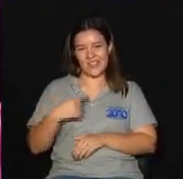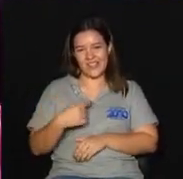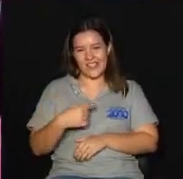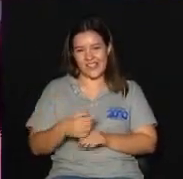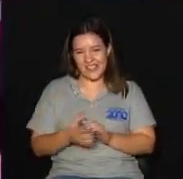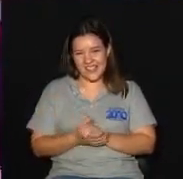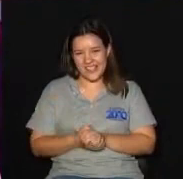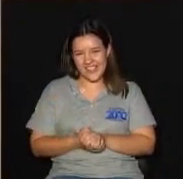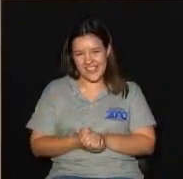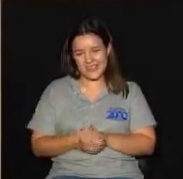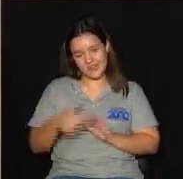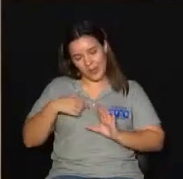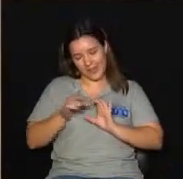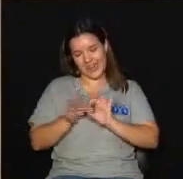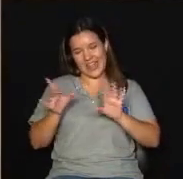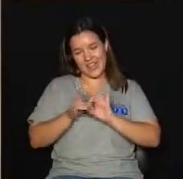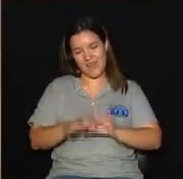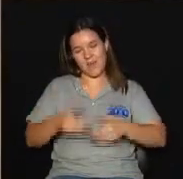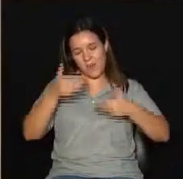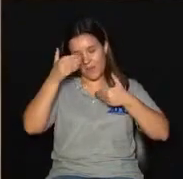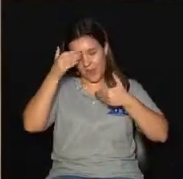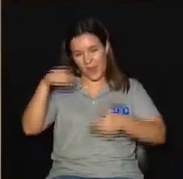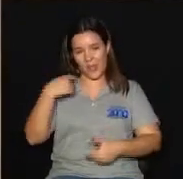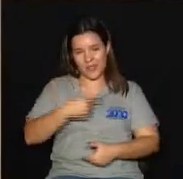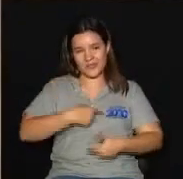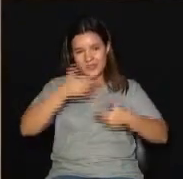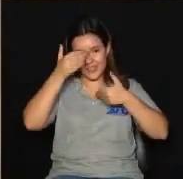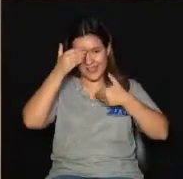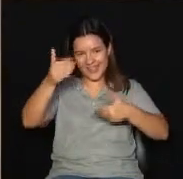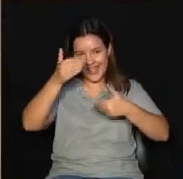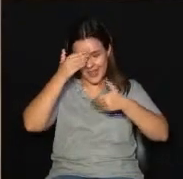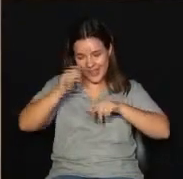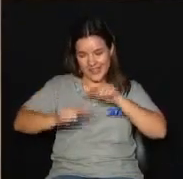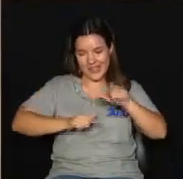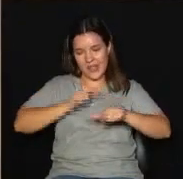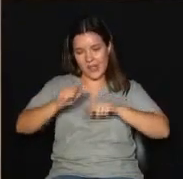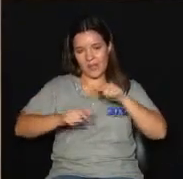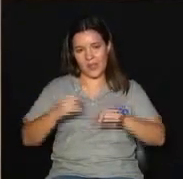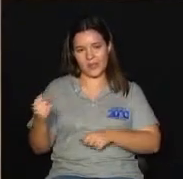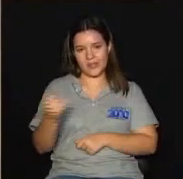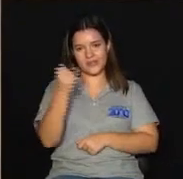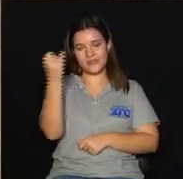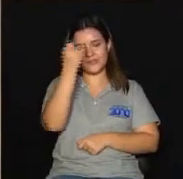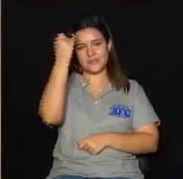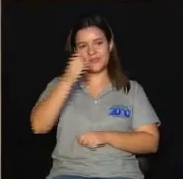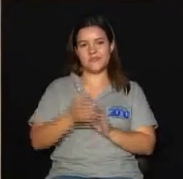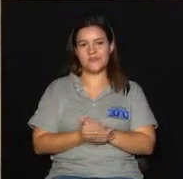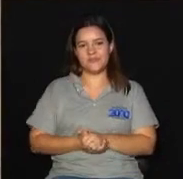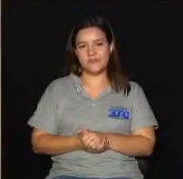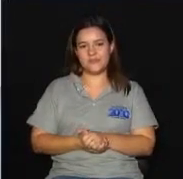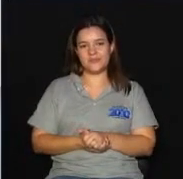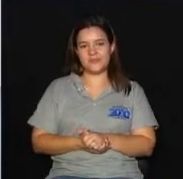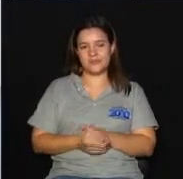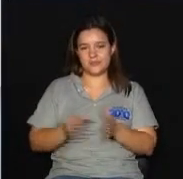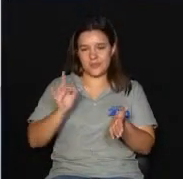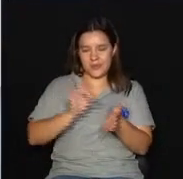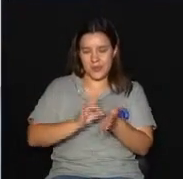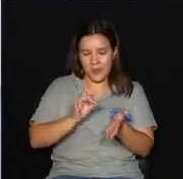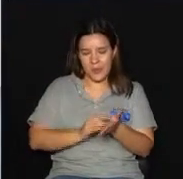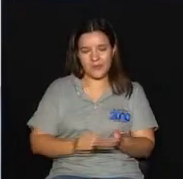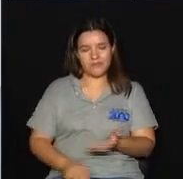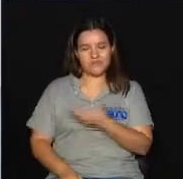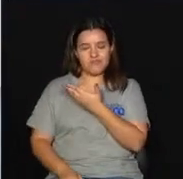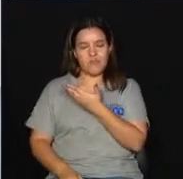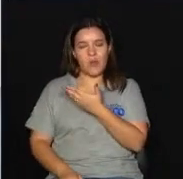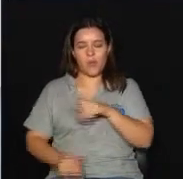À disposição. Muito obrigado, nós aqui agradecemos nesse trabalho importantíssimo que realmente o Paulo faz e todos